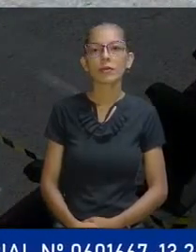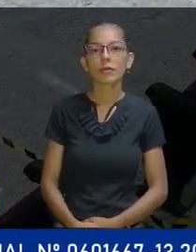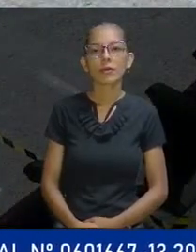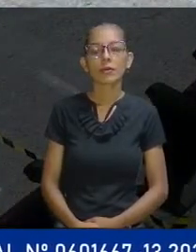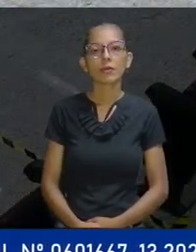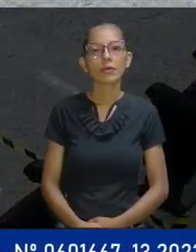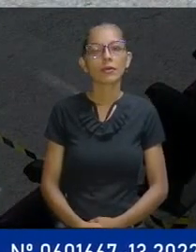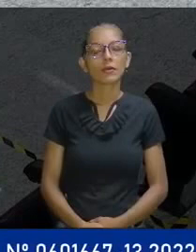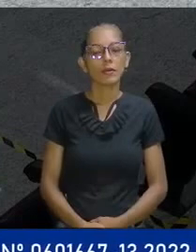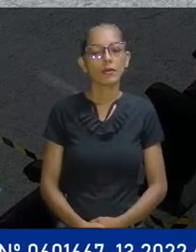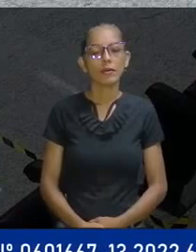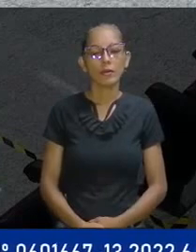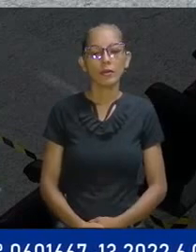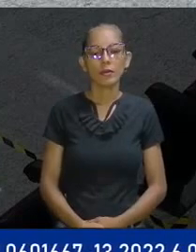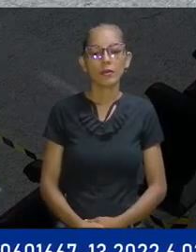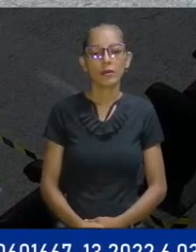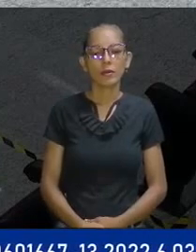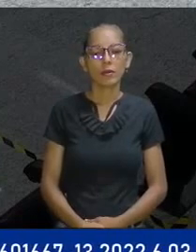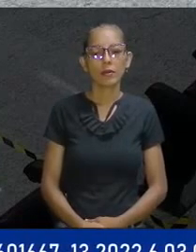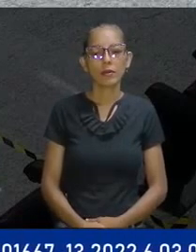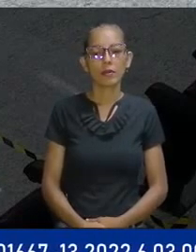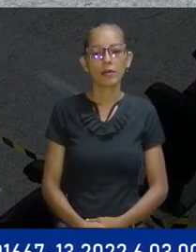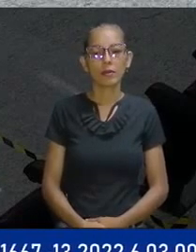Imagem ampla do plenário.